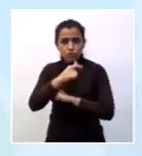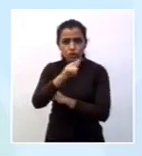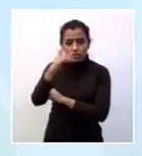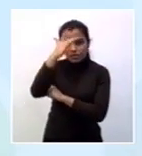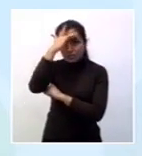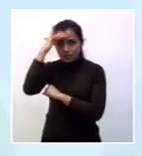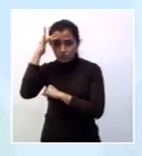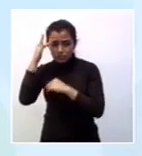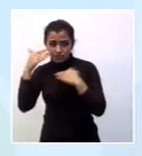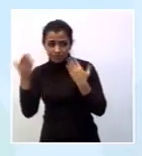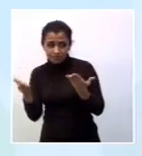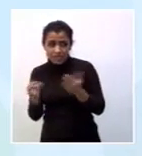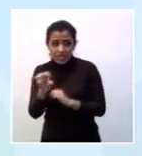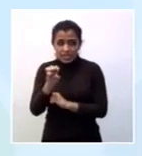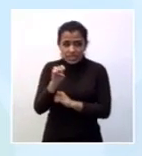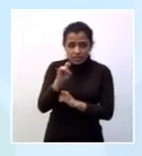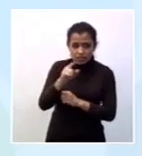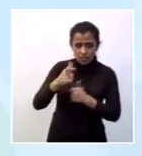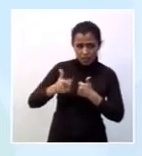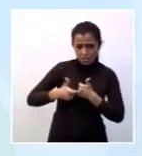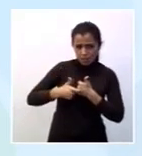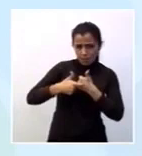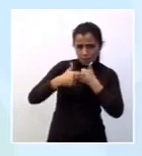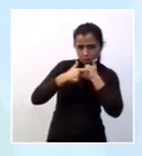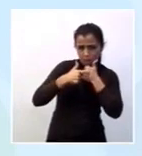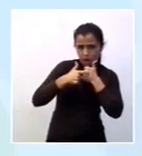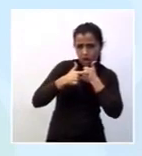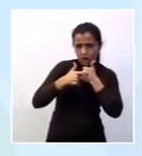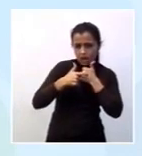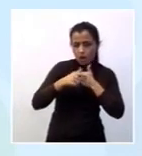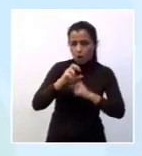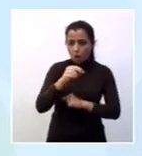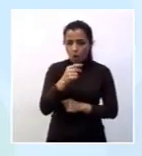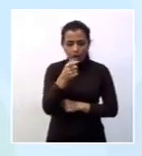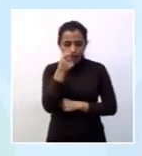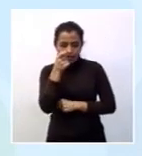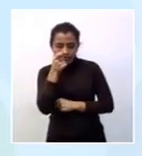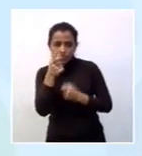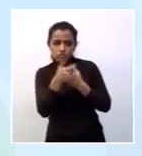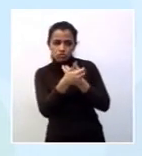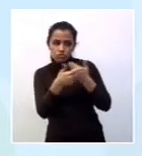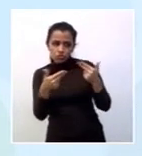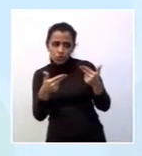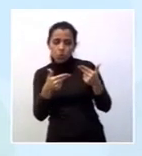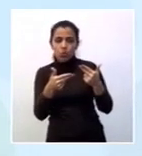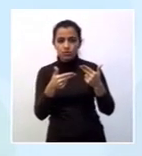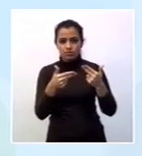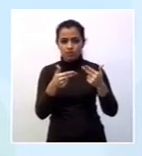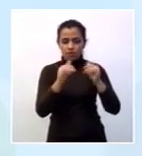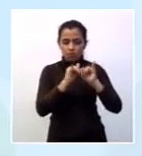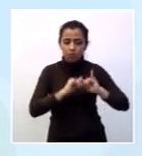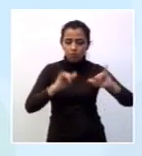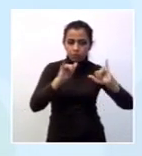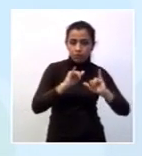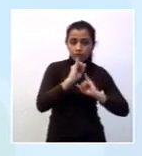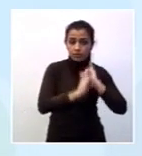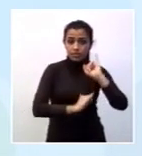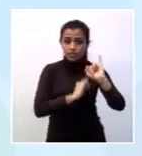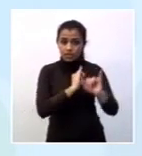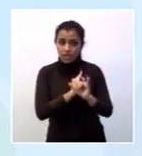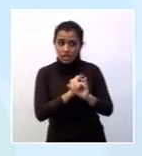considerar que a gente está espalhando uma fake news? E a gente já discutiu sobre isso. Então, talvez essa parte seja para vocês